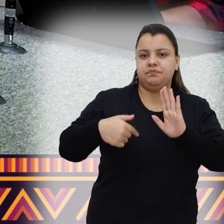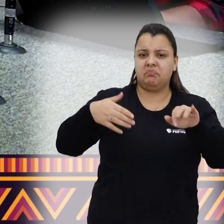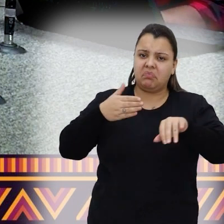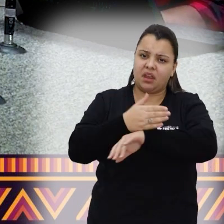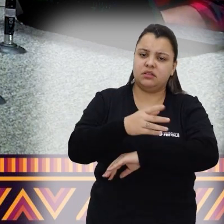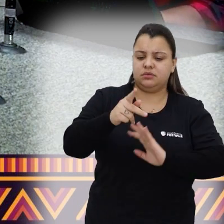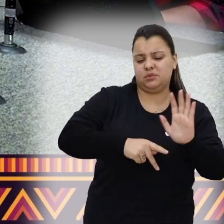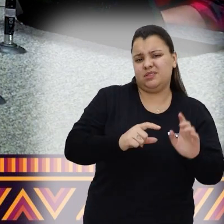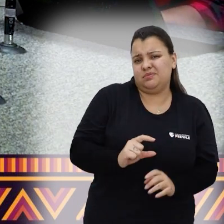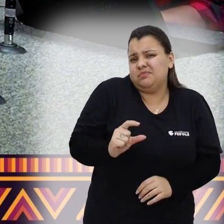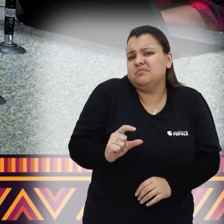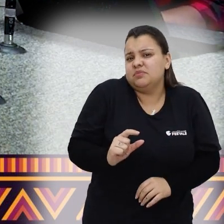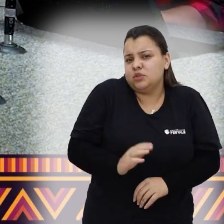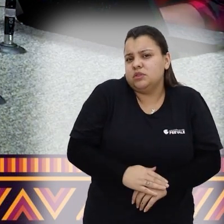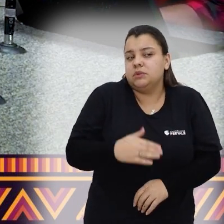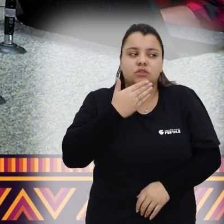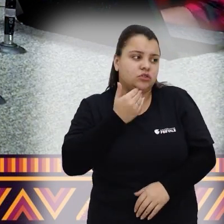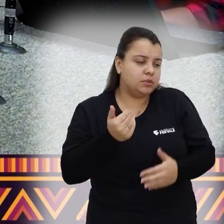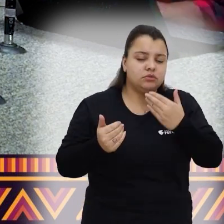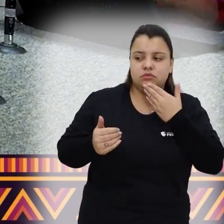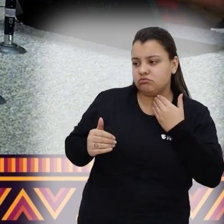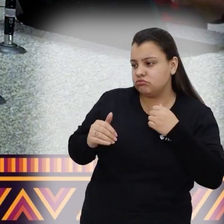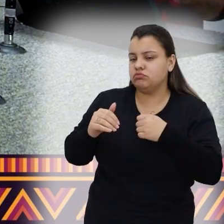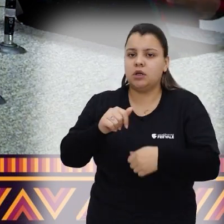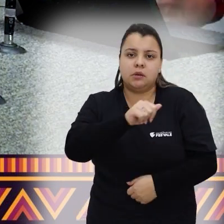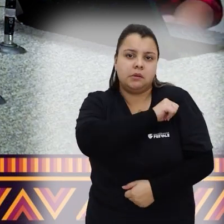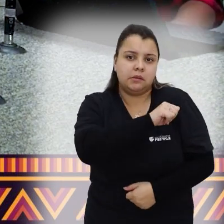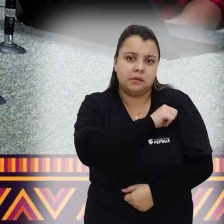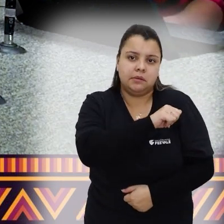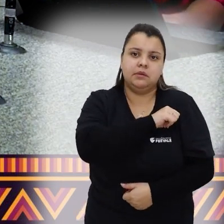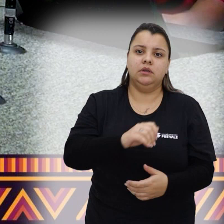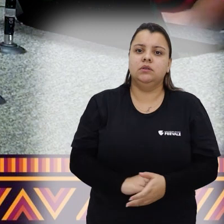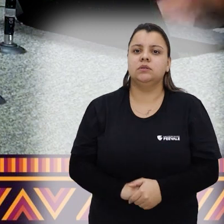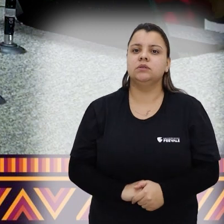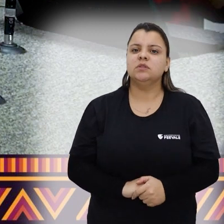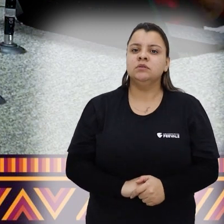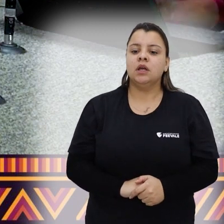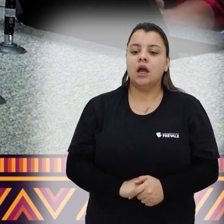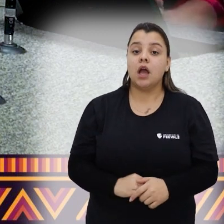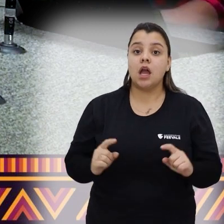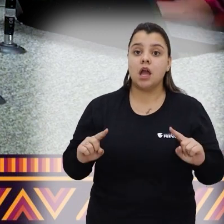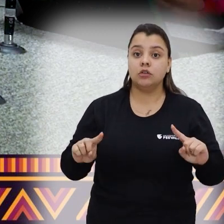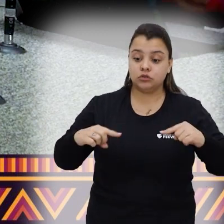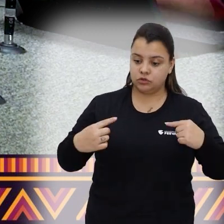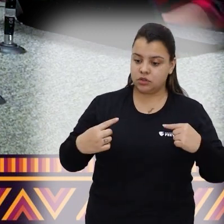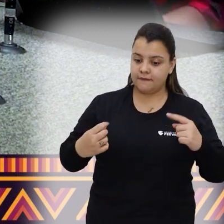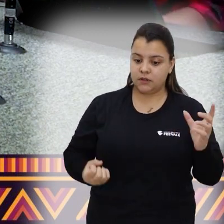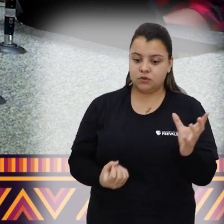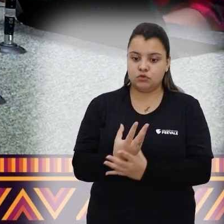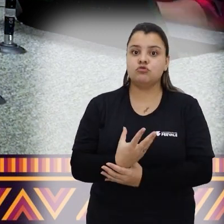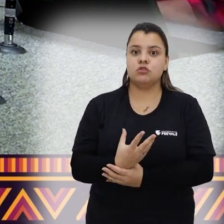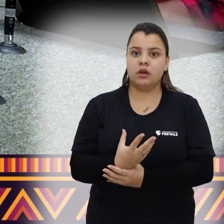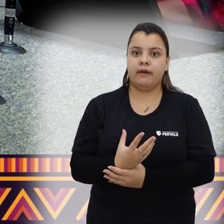pouco tempo, chamei a Ana, chamei a Thaís e nos foi dada a tarefa de criar um evento no meio da